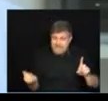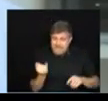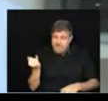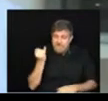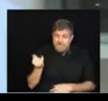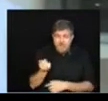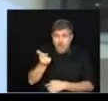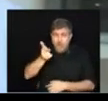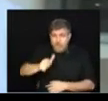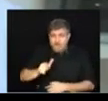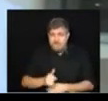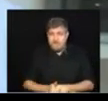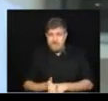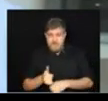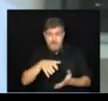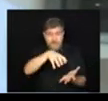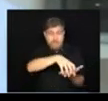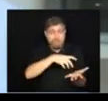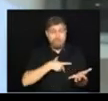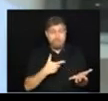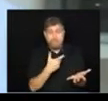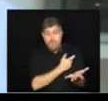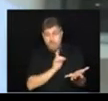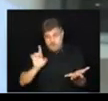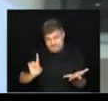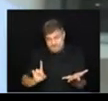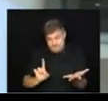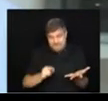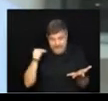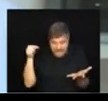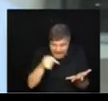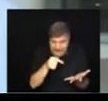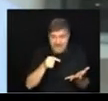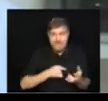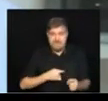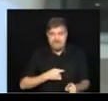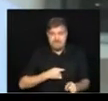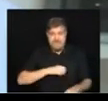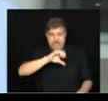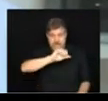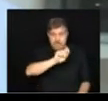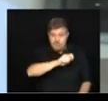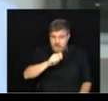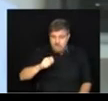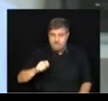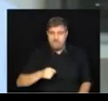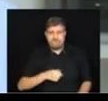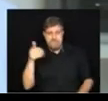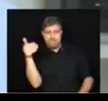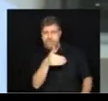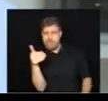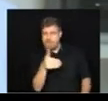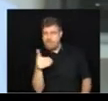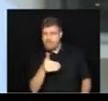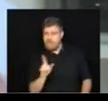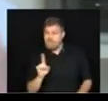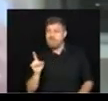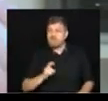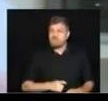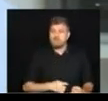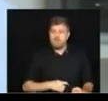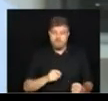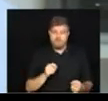vez, que você procure um posto de saúde, tenha todas as consultas do pré-natal direitinho, e não é só as consultas,